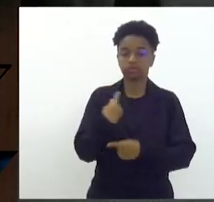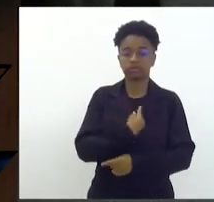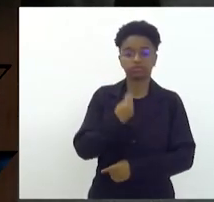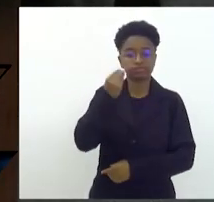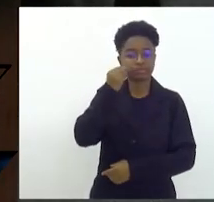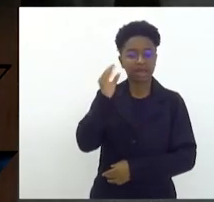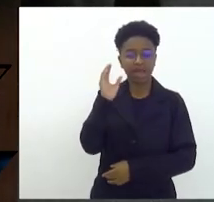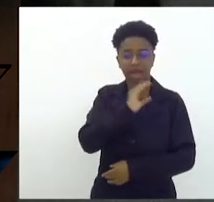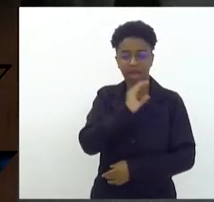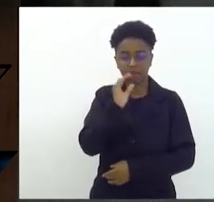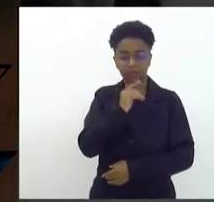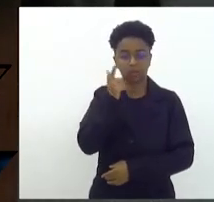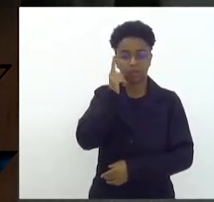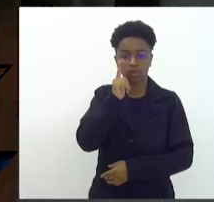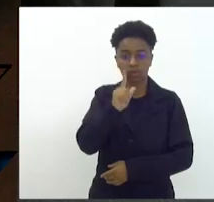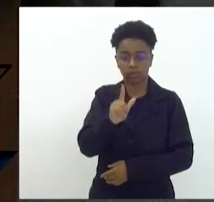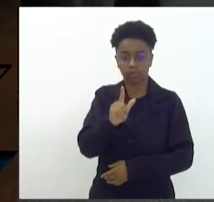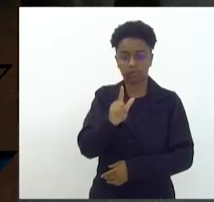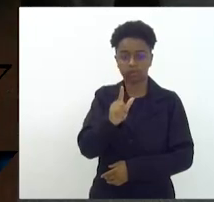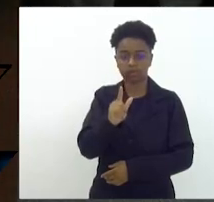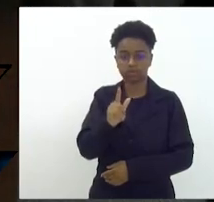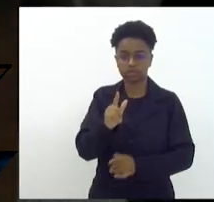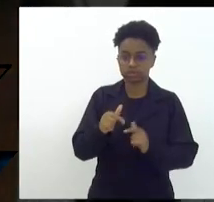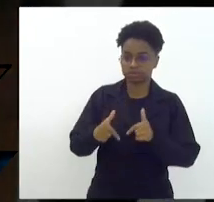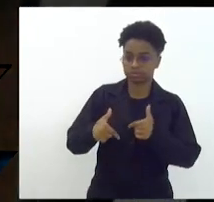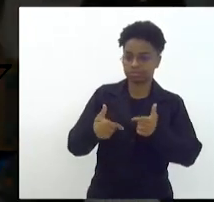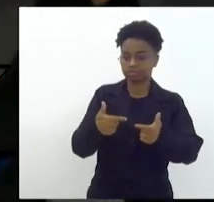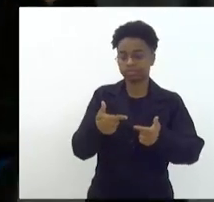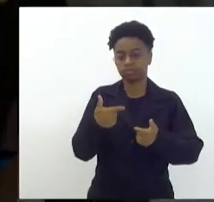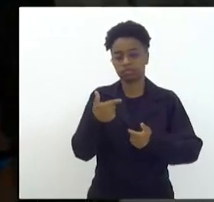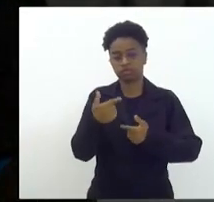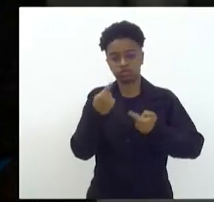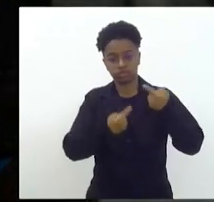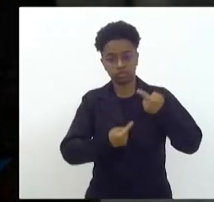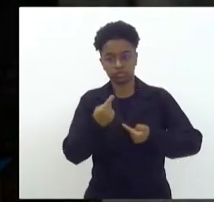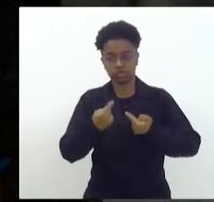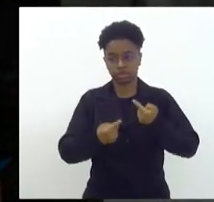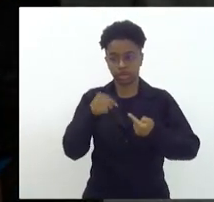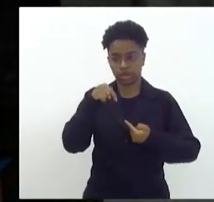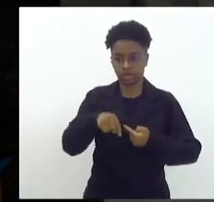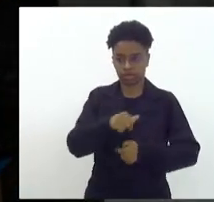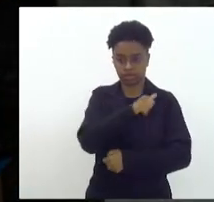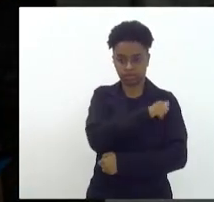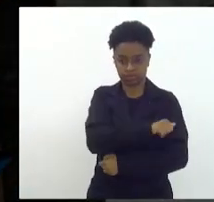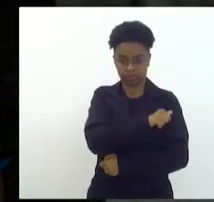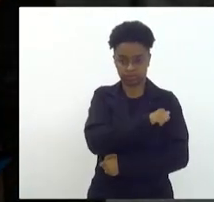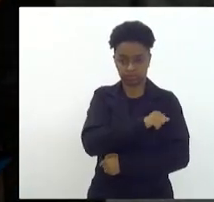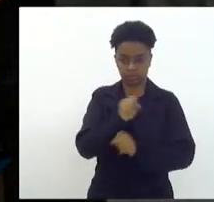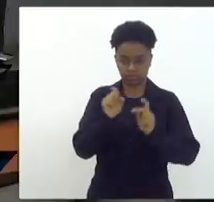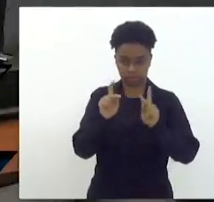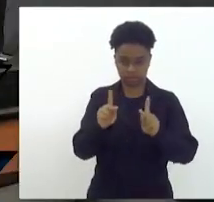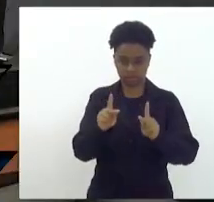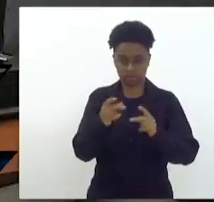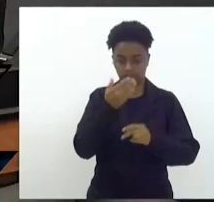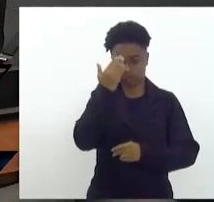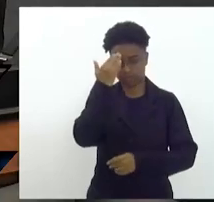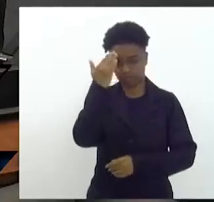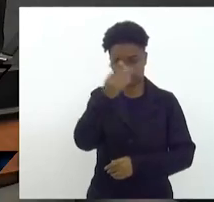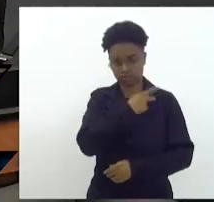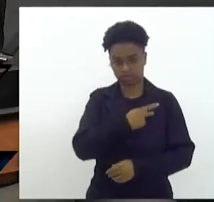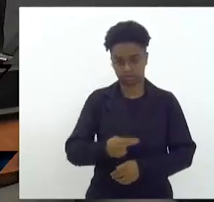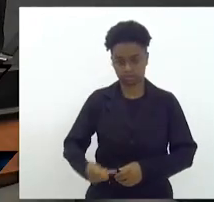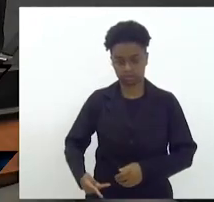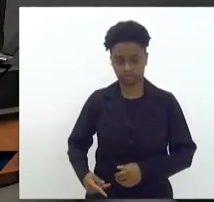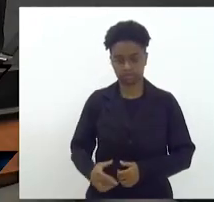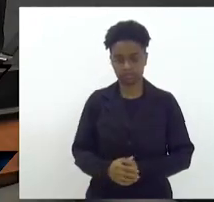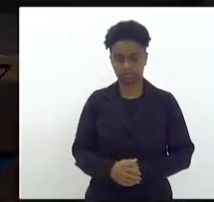breve possível tratar disso no Parlamento do Estado do Rio de Janeiro Ok muito obrigado senhor presidente